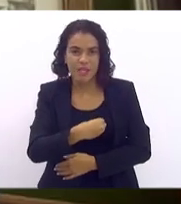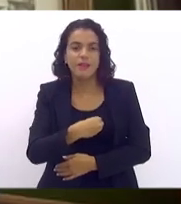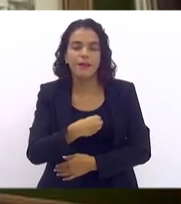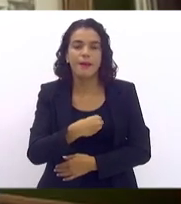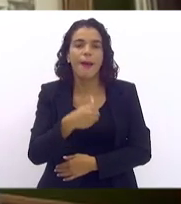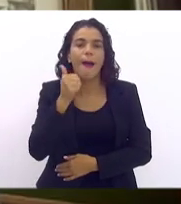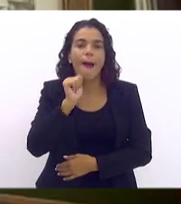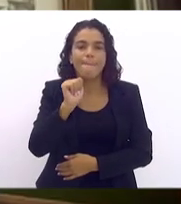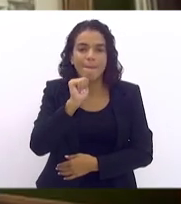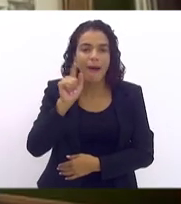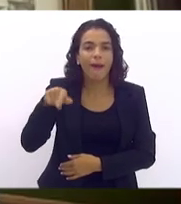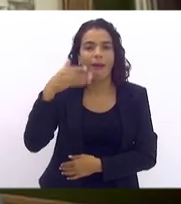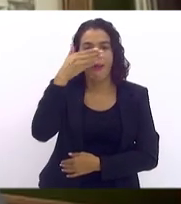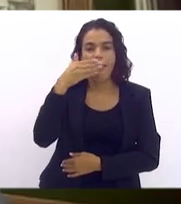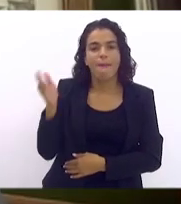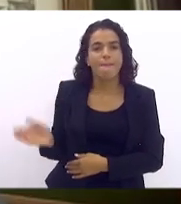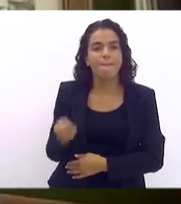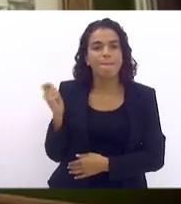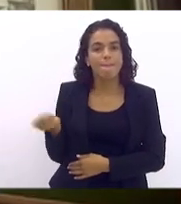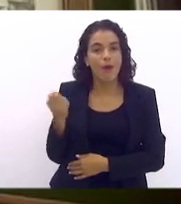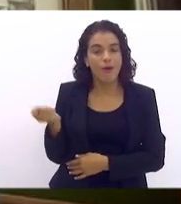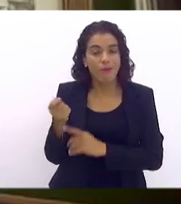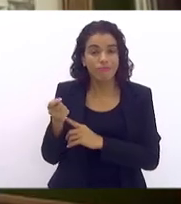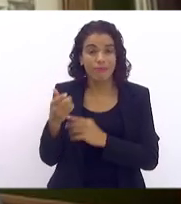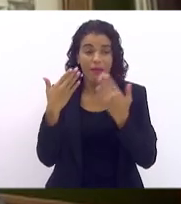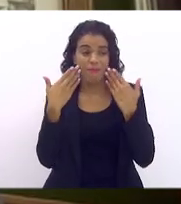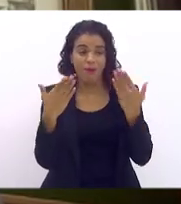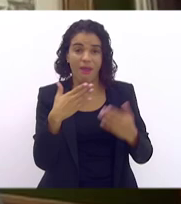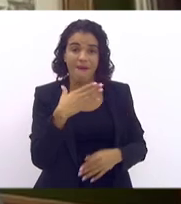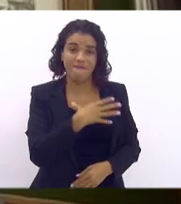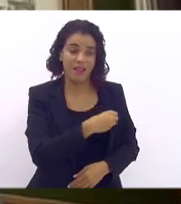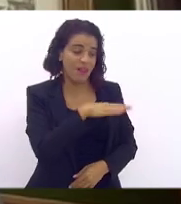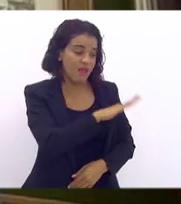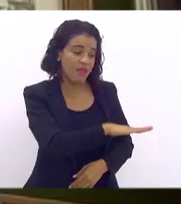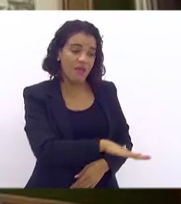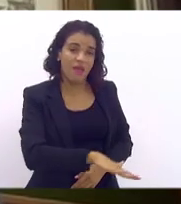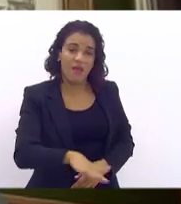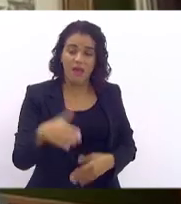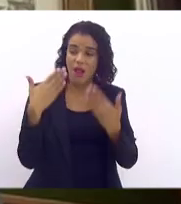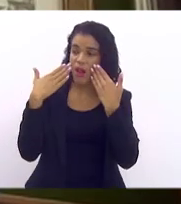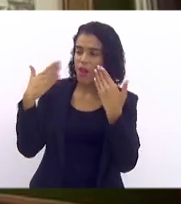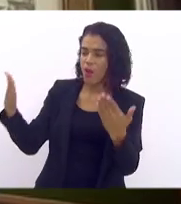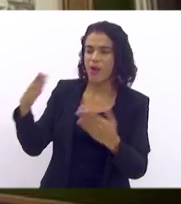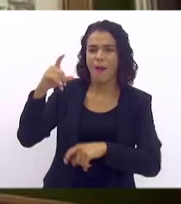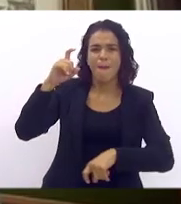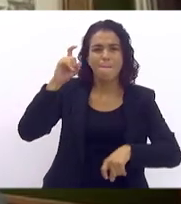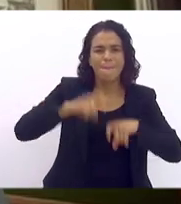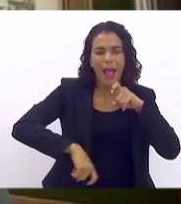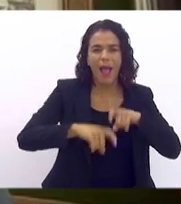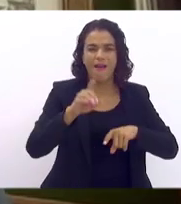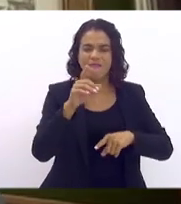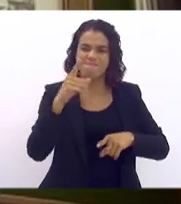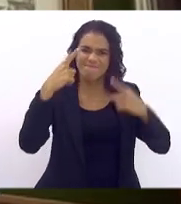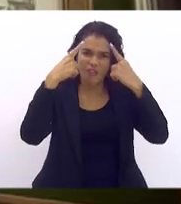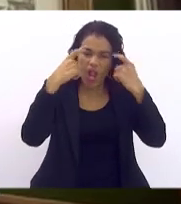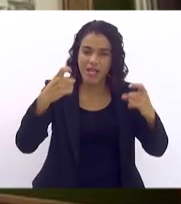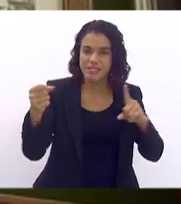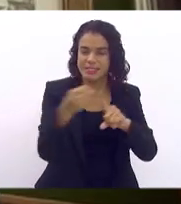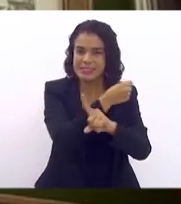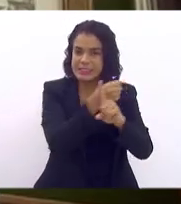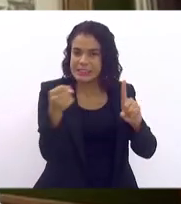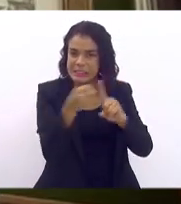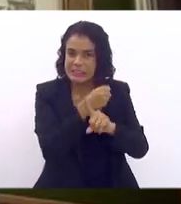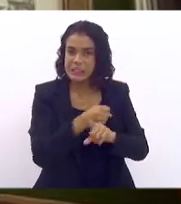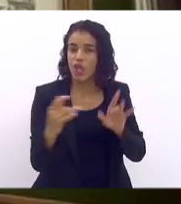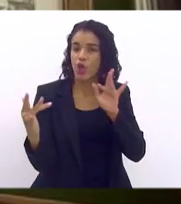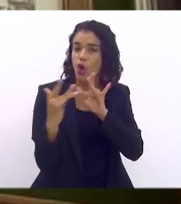que é garota de programa, que expõe as filhas a um ambiente de violência doméstica, coloca as filhas em